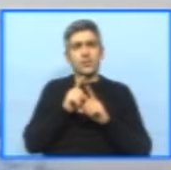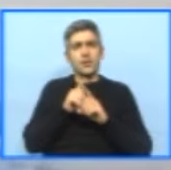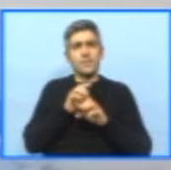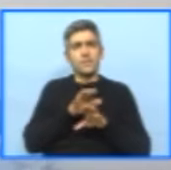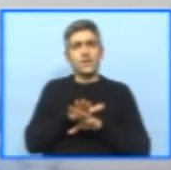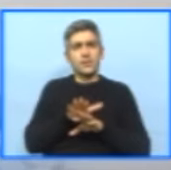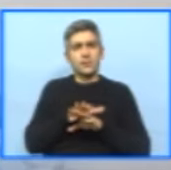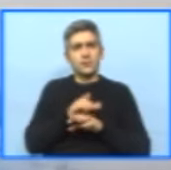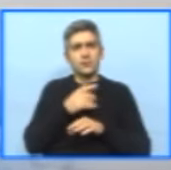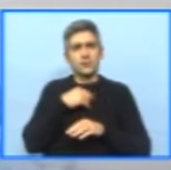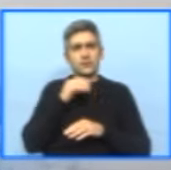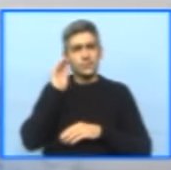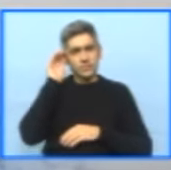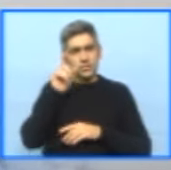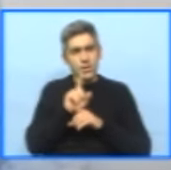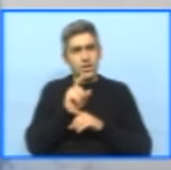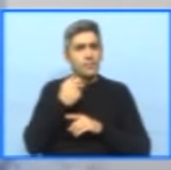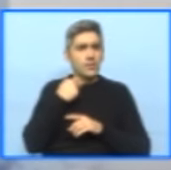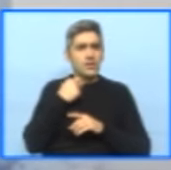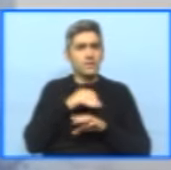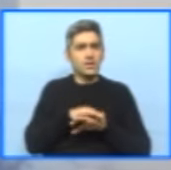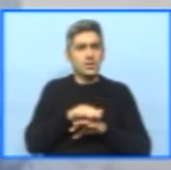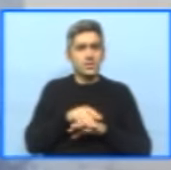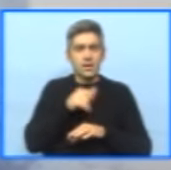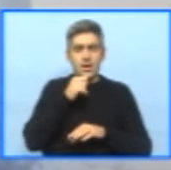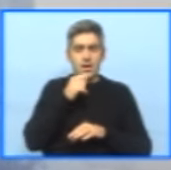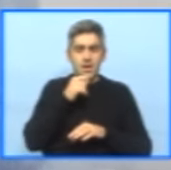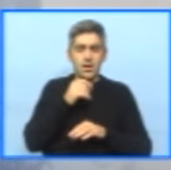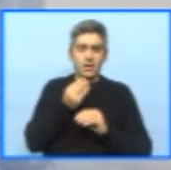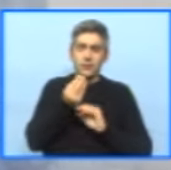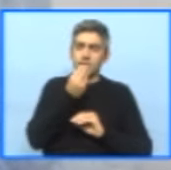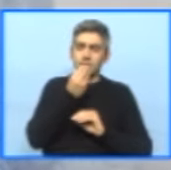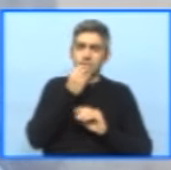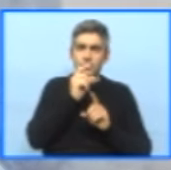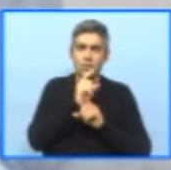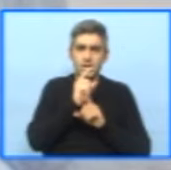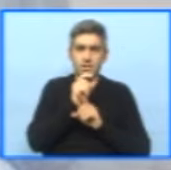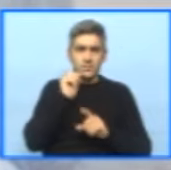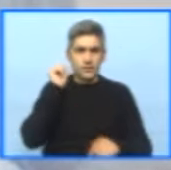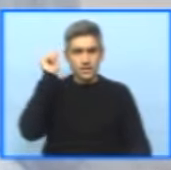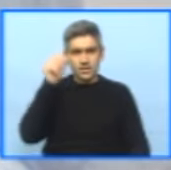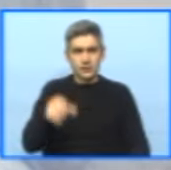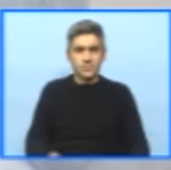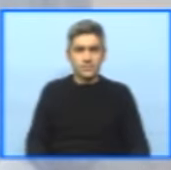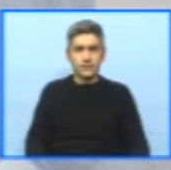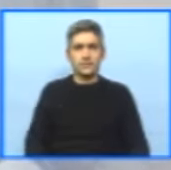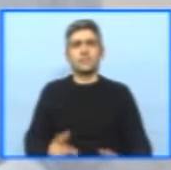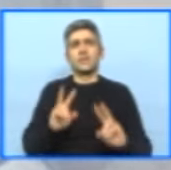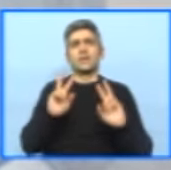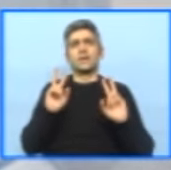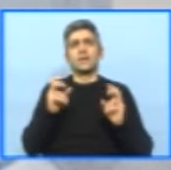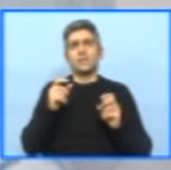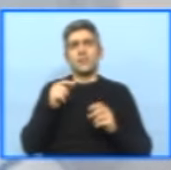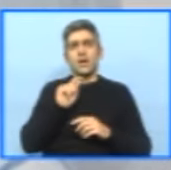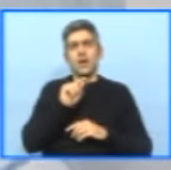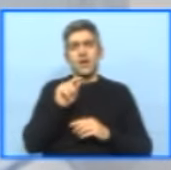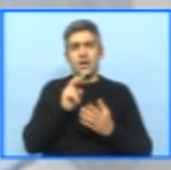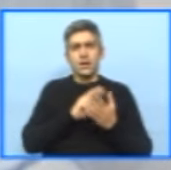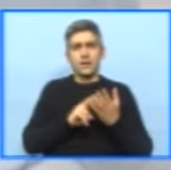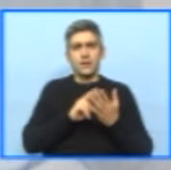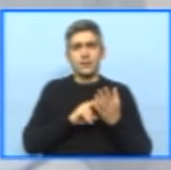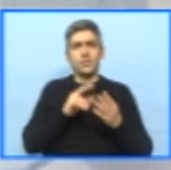batizados, somos pequenos peixes que nos alimentamos desta água que é o batismo. Isto é um tema que está bem presente nestas leituras.